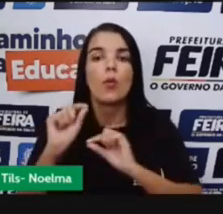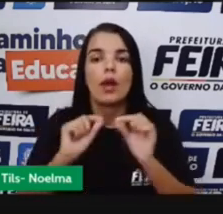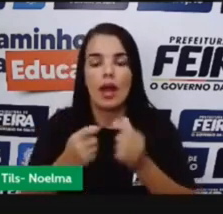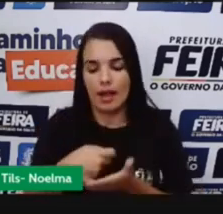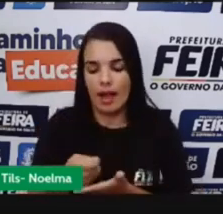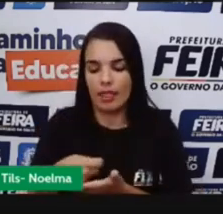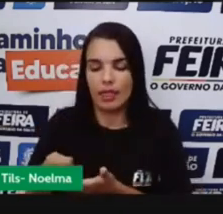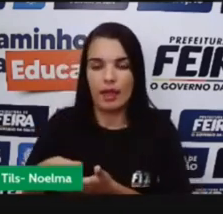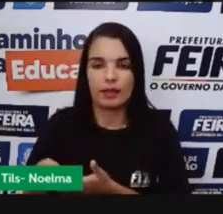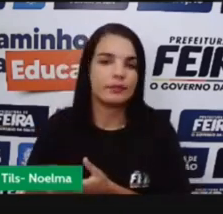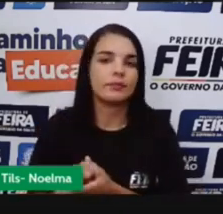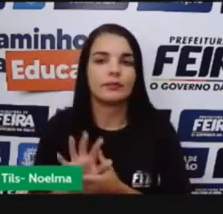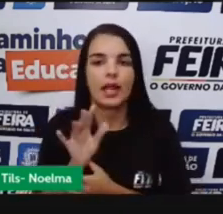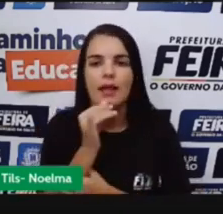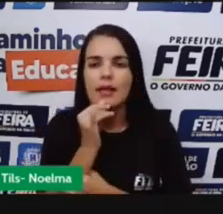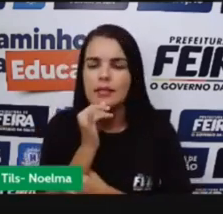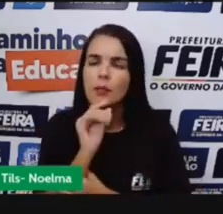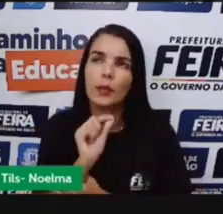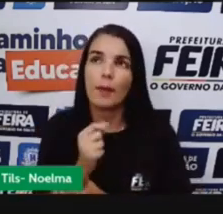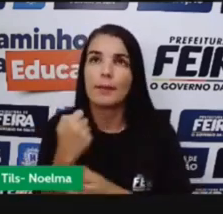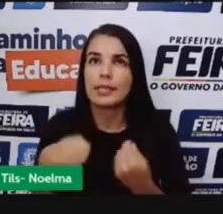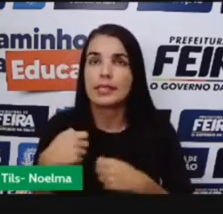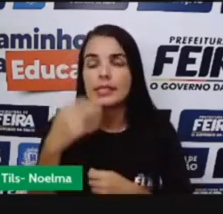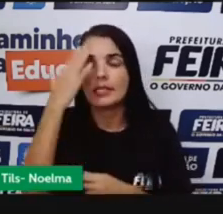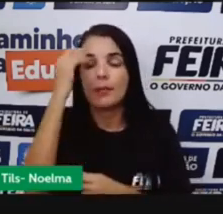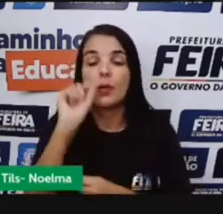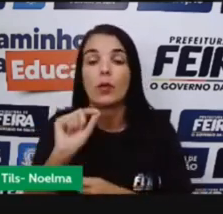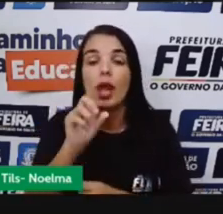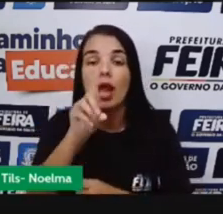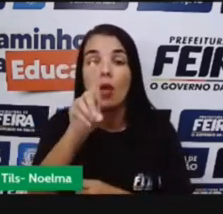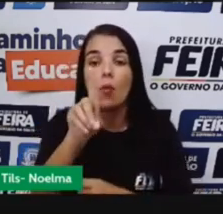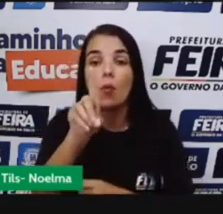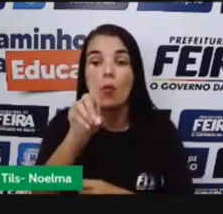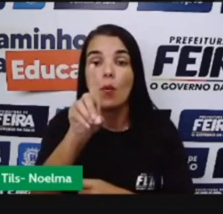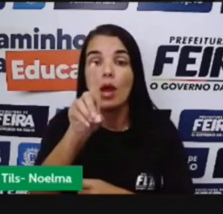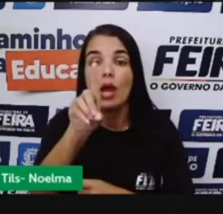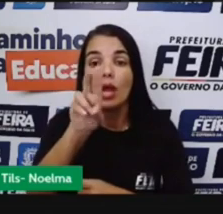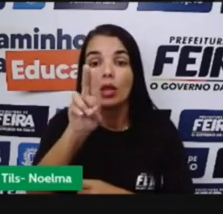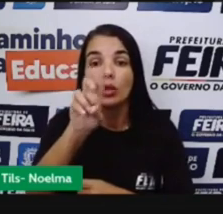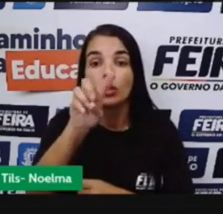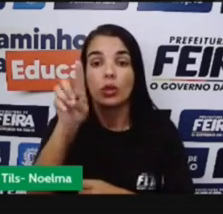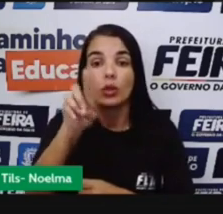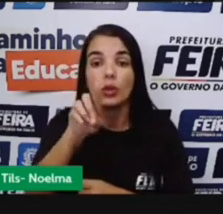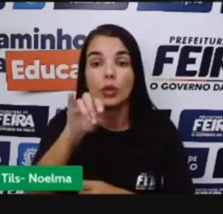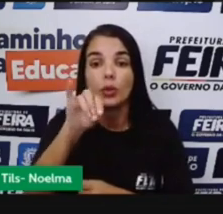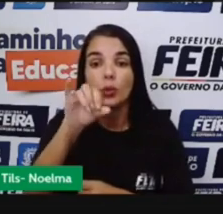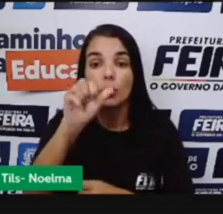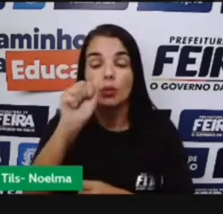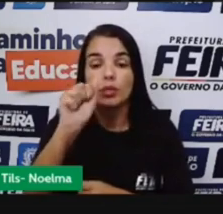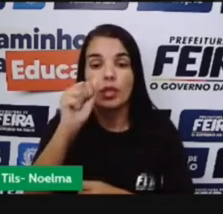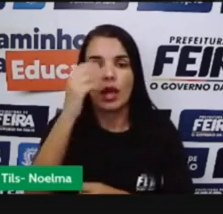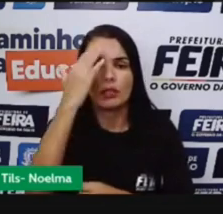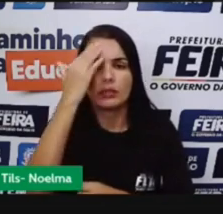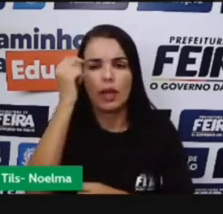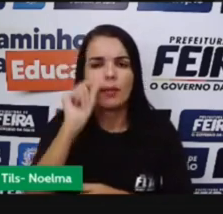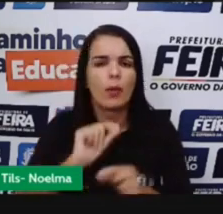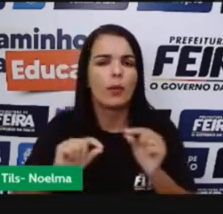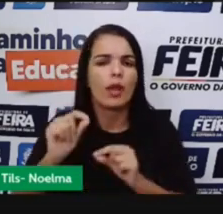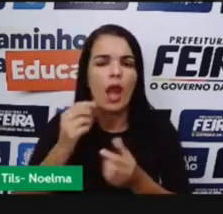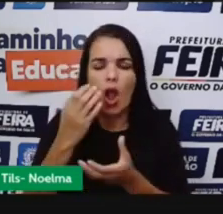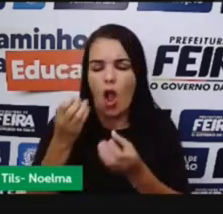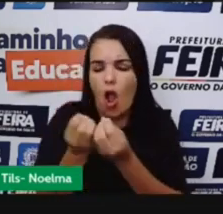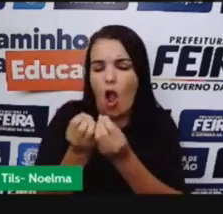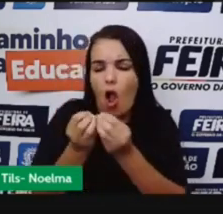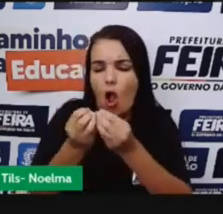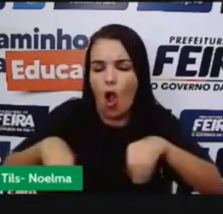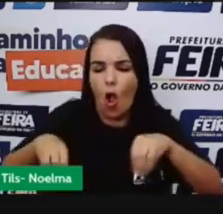cartinhas, certo? Então, primeiro eu tenho que saber: uma dúzia equivale a que quantidade? Uma dúzia, quando vocês vão comprar ovos, né? Todo